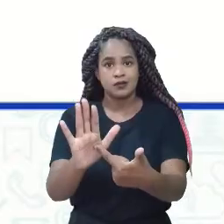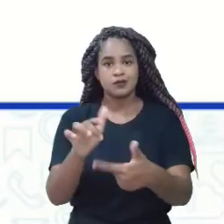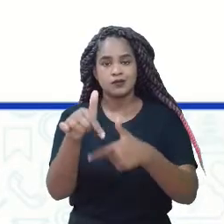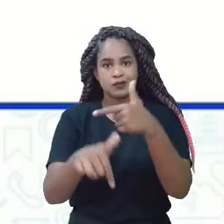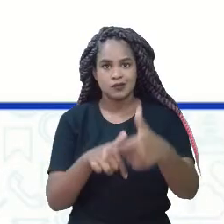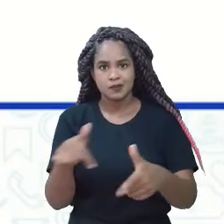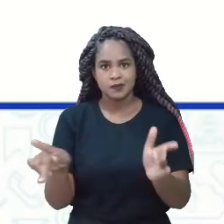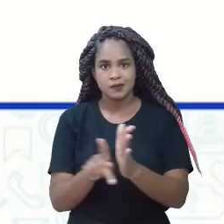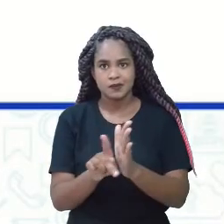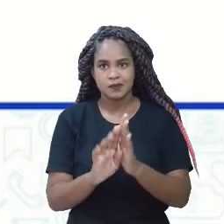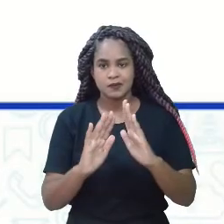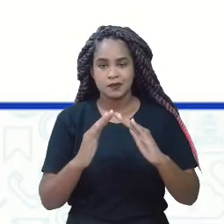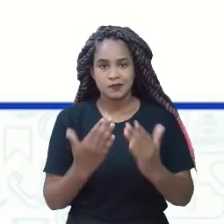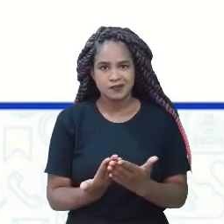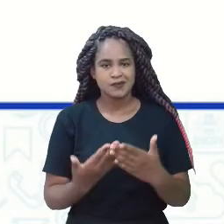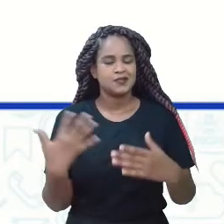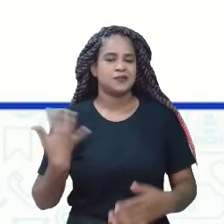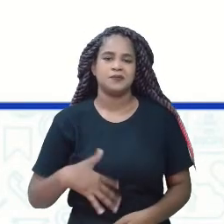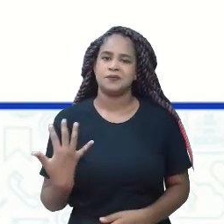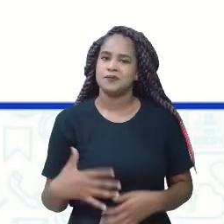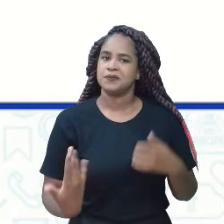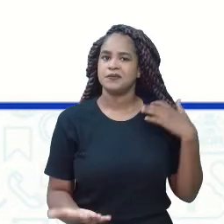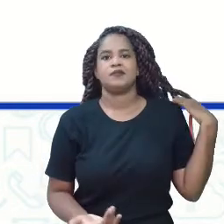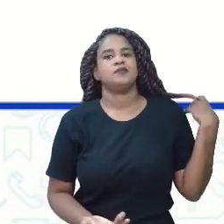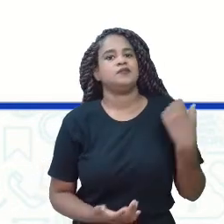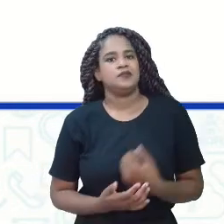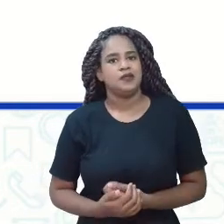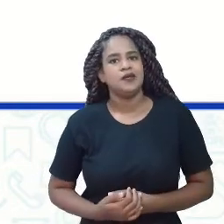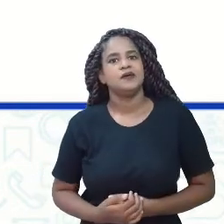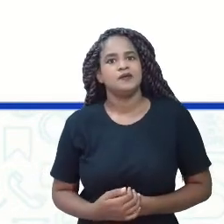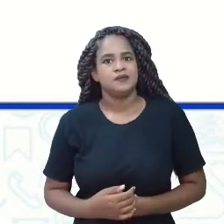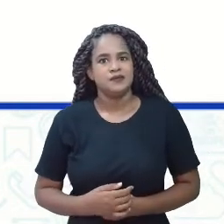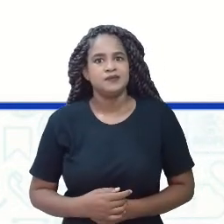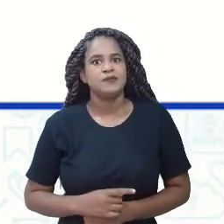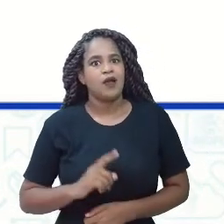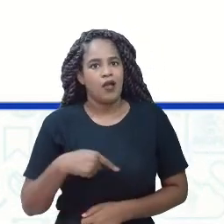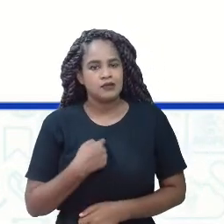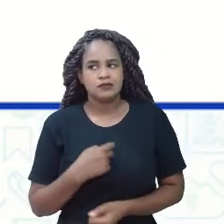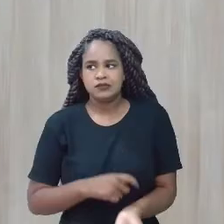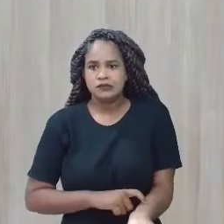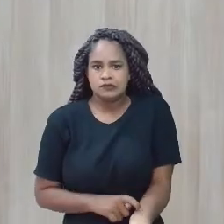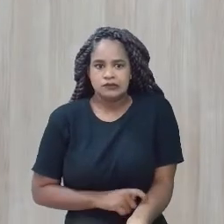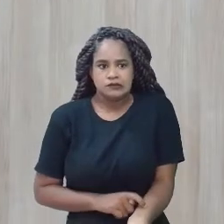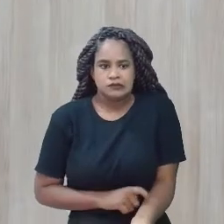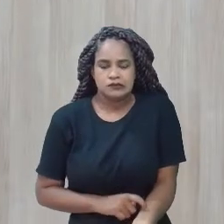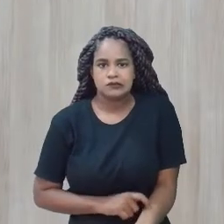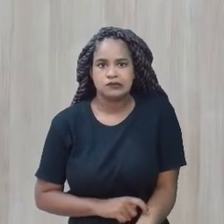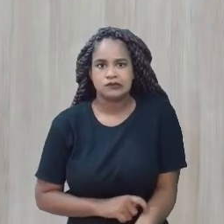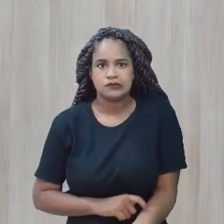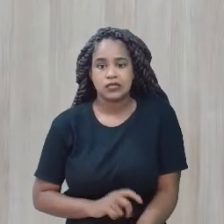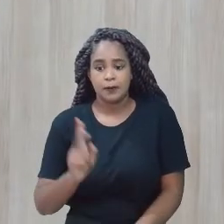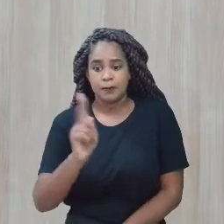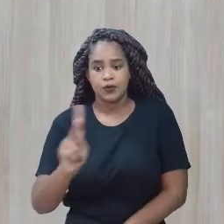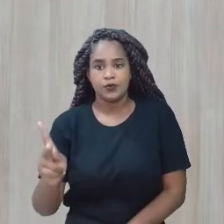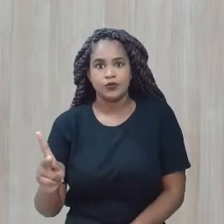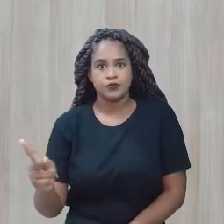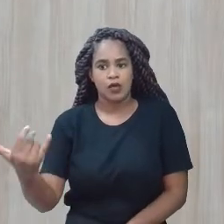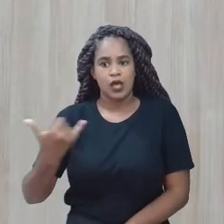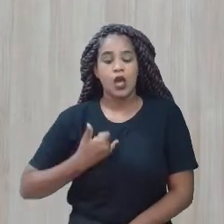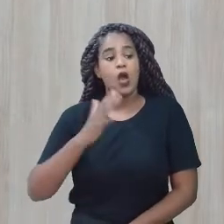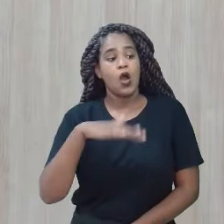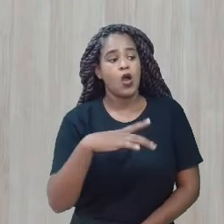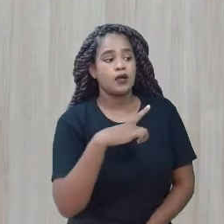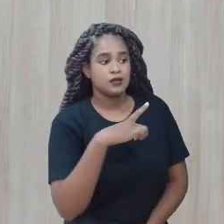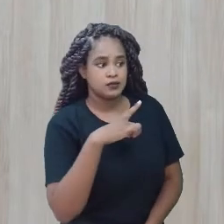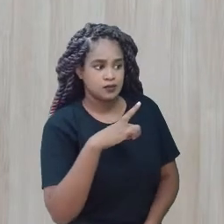escola. Minha gente, quanto frio, né, não, que dá na barriga quando o professor fala assim, tem